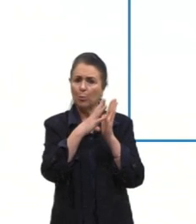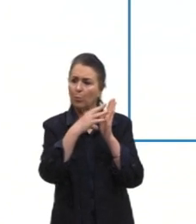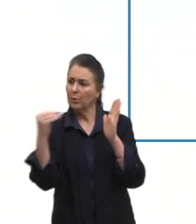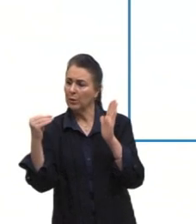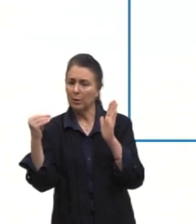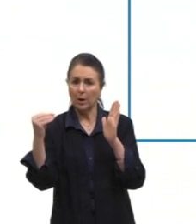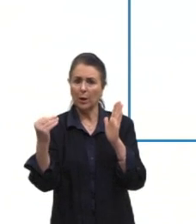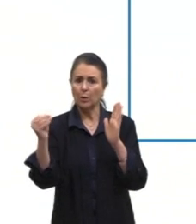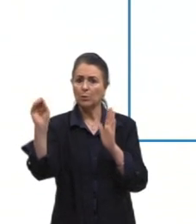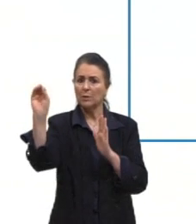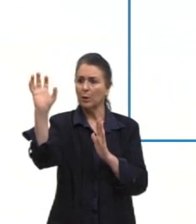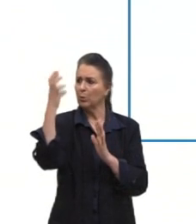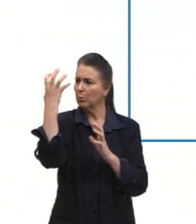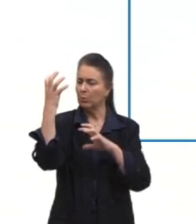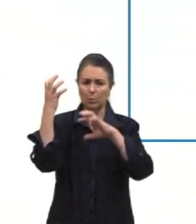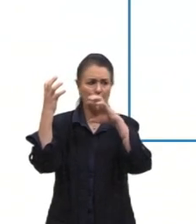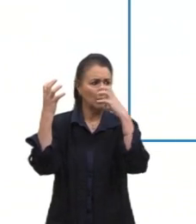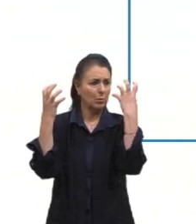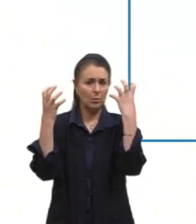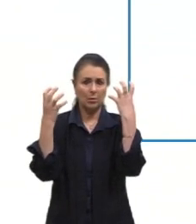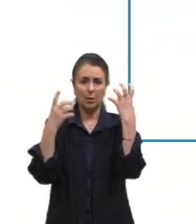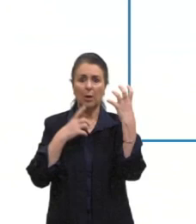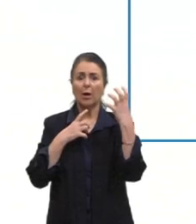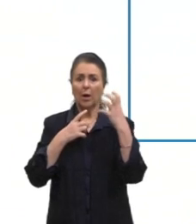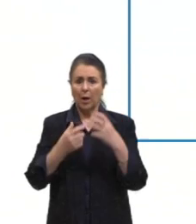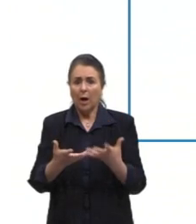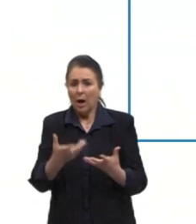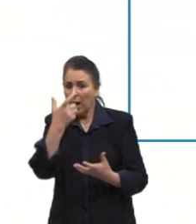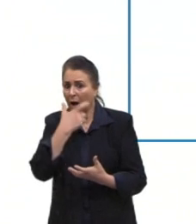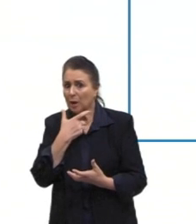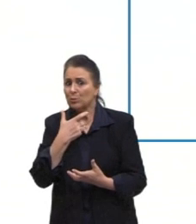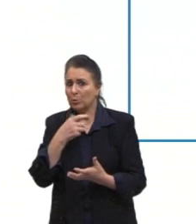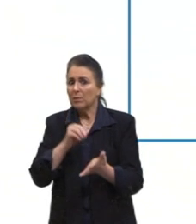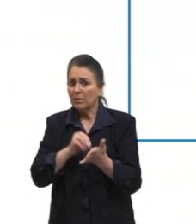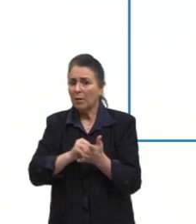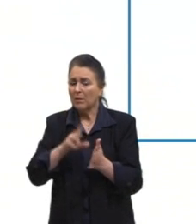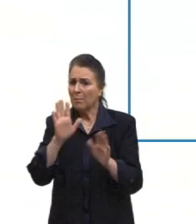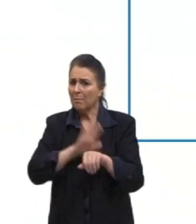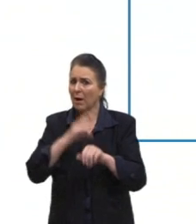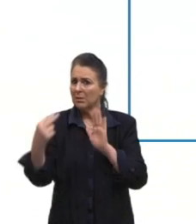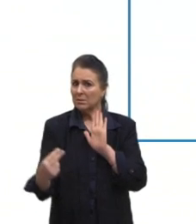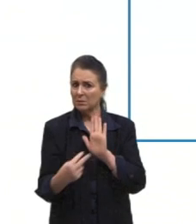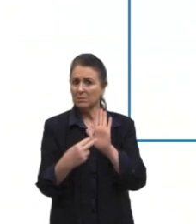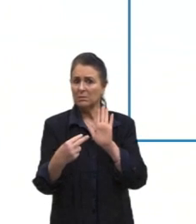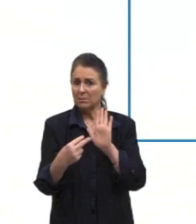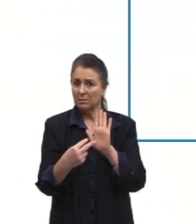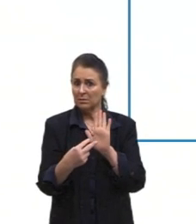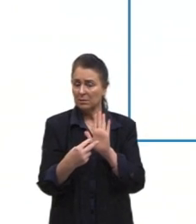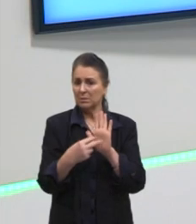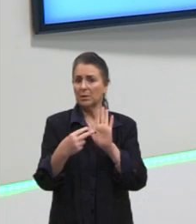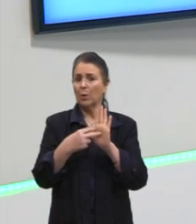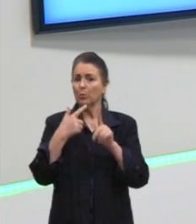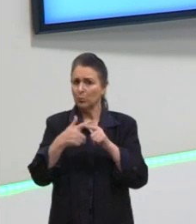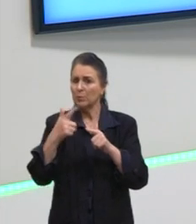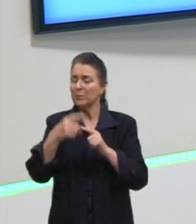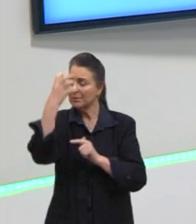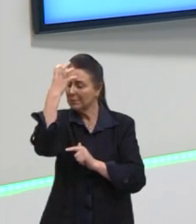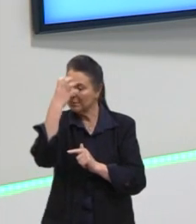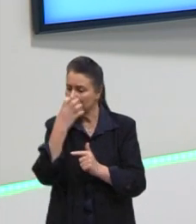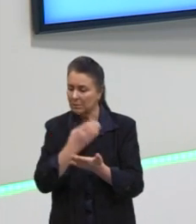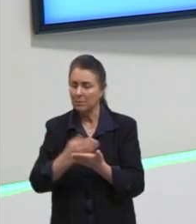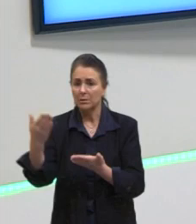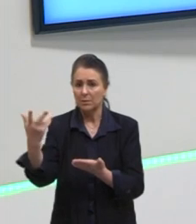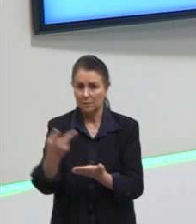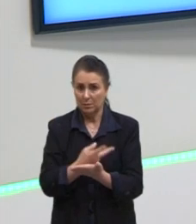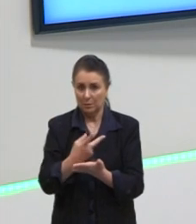estar subestimando significativamente a gravidade das mudanças climáticas para longo prazo e na